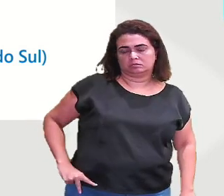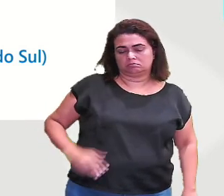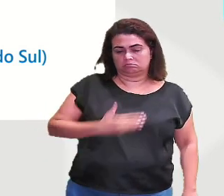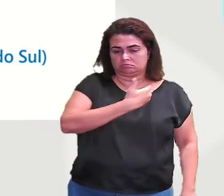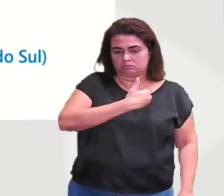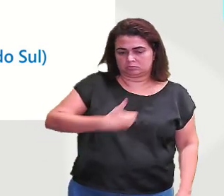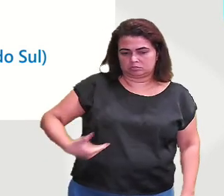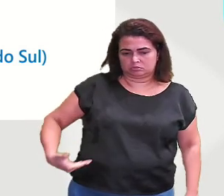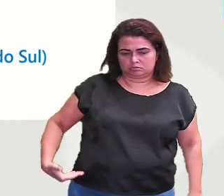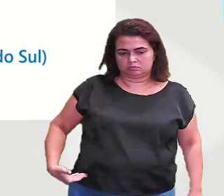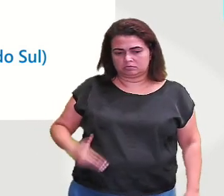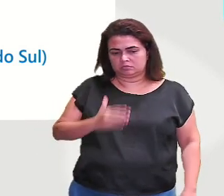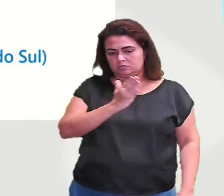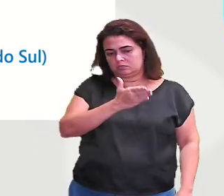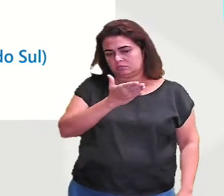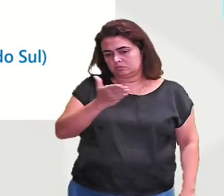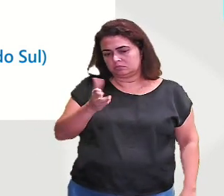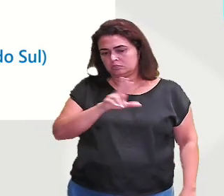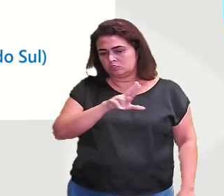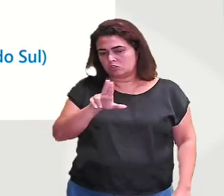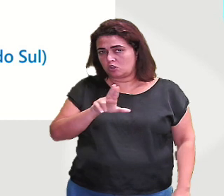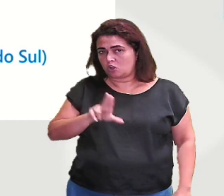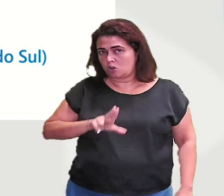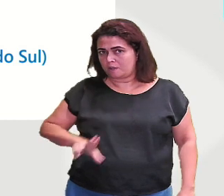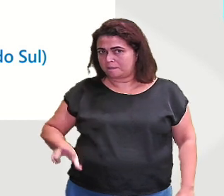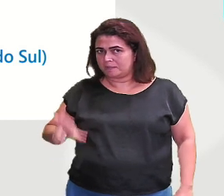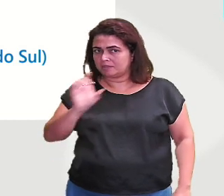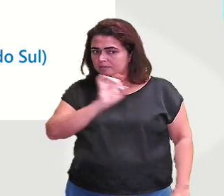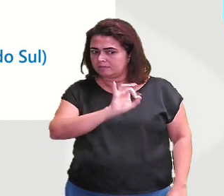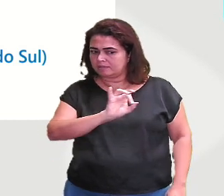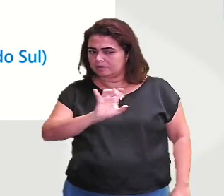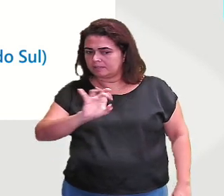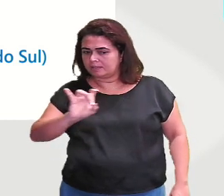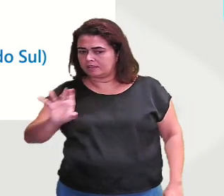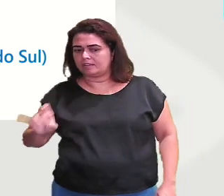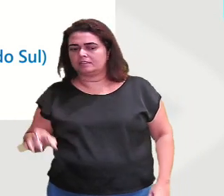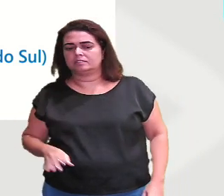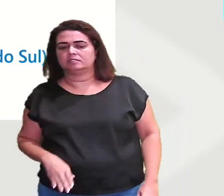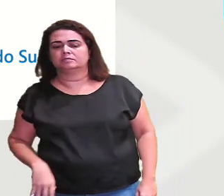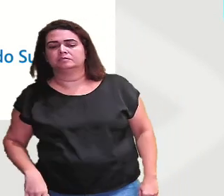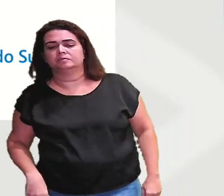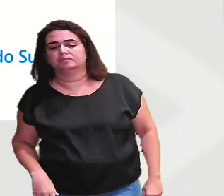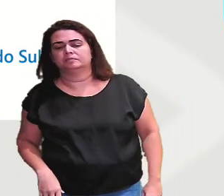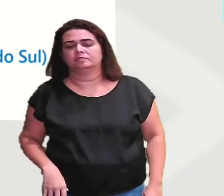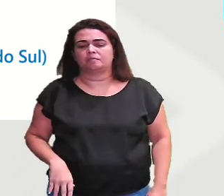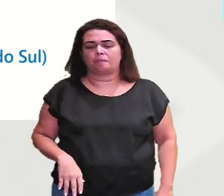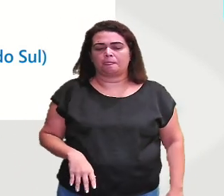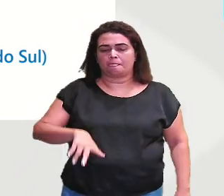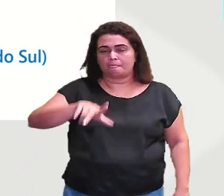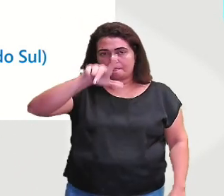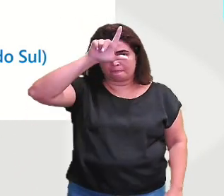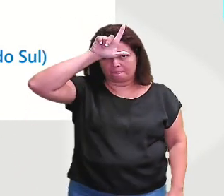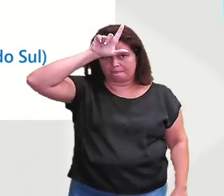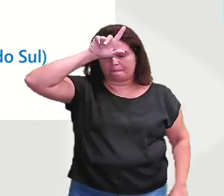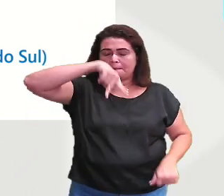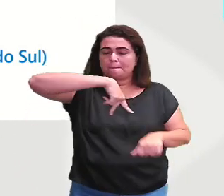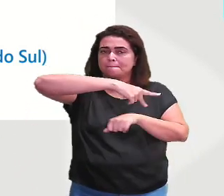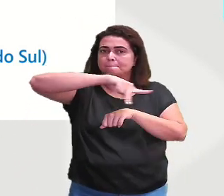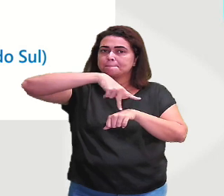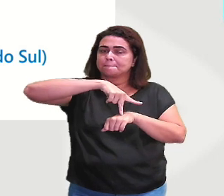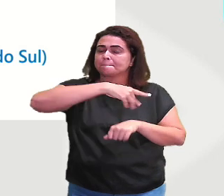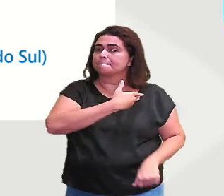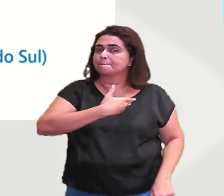da Rússia, Xi Jinping, né? O líder da China, o Jair Bolsonaro, né? O líder do Brasil,